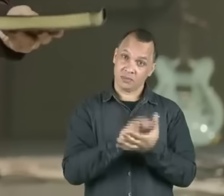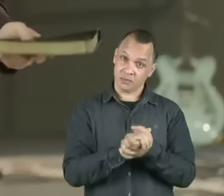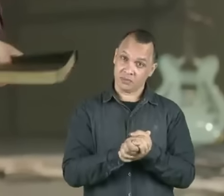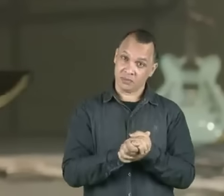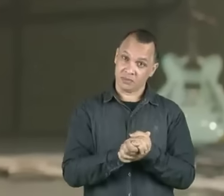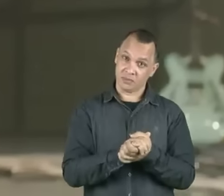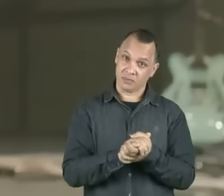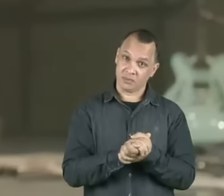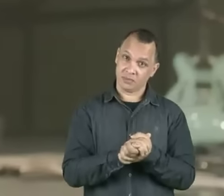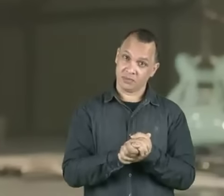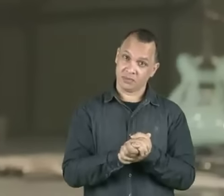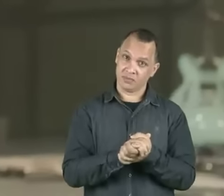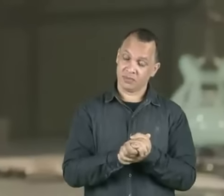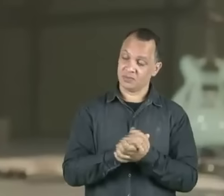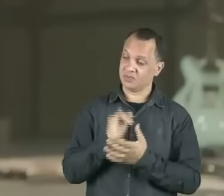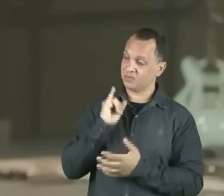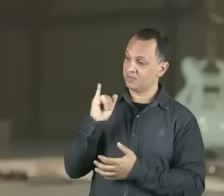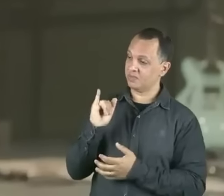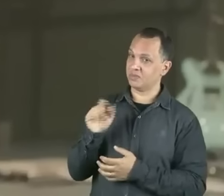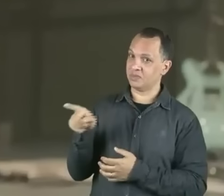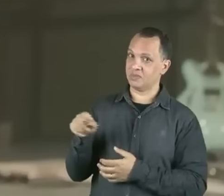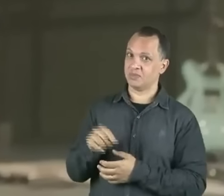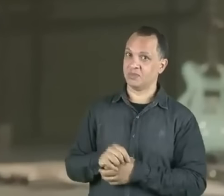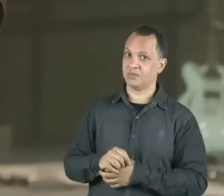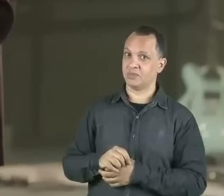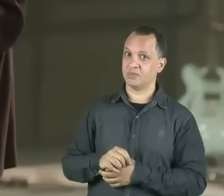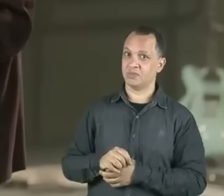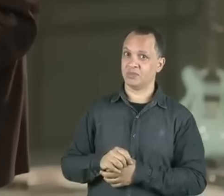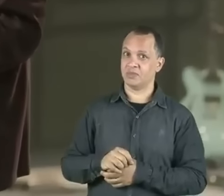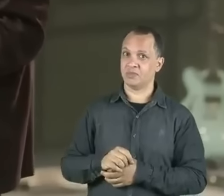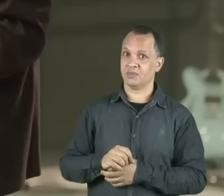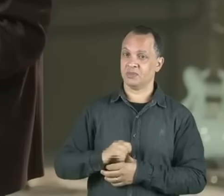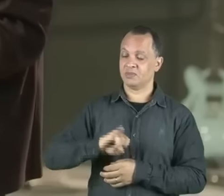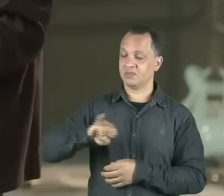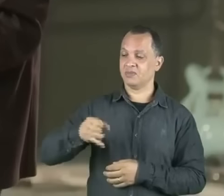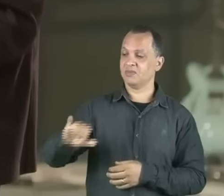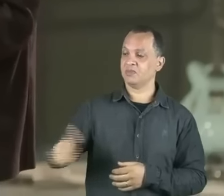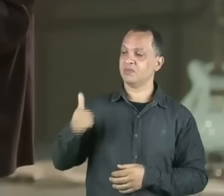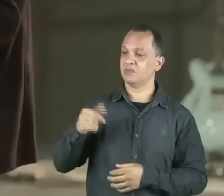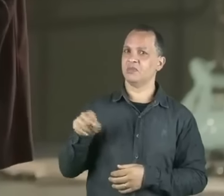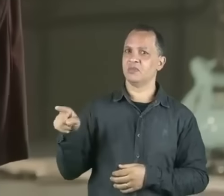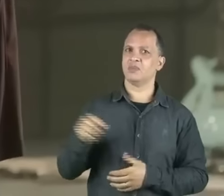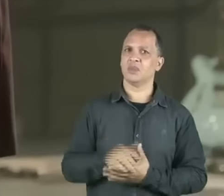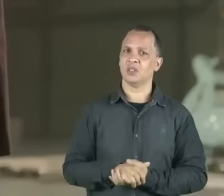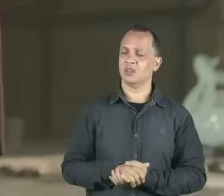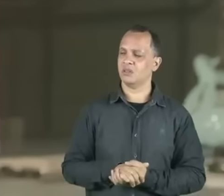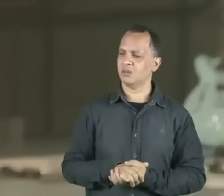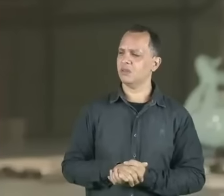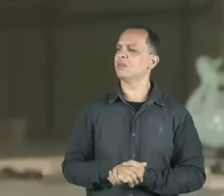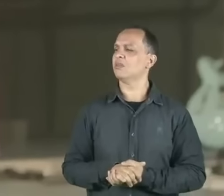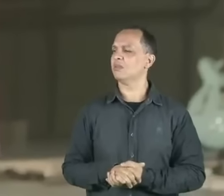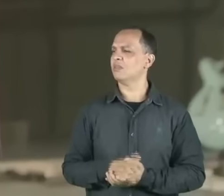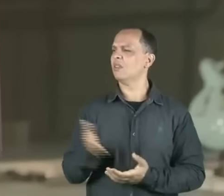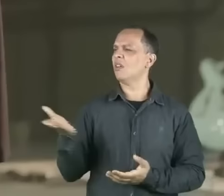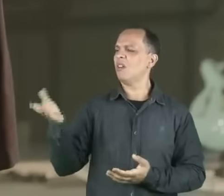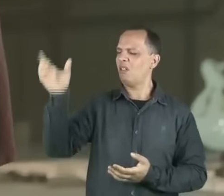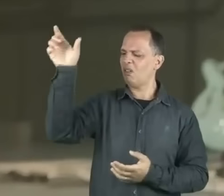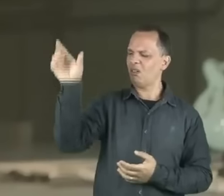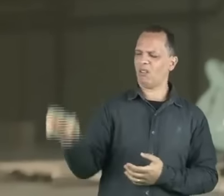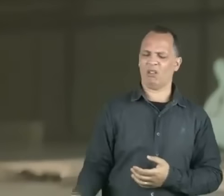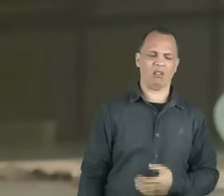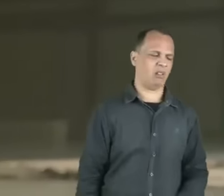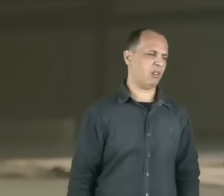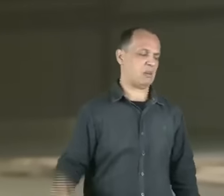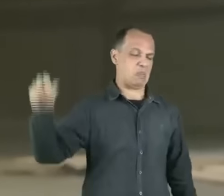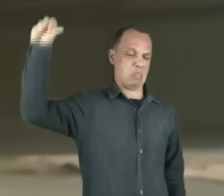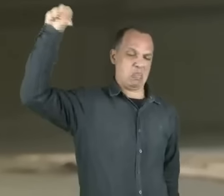é o que te resta o amaldiçoa teu Deus e morre eu não te